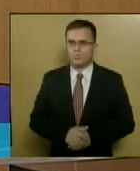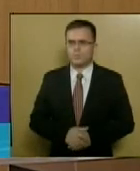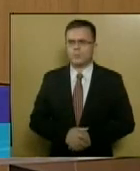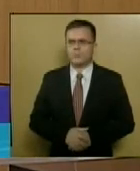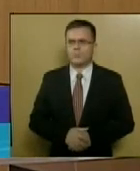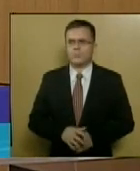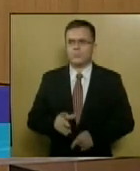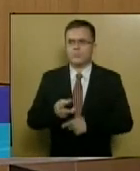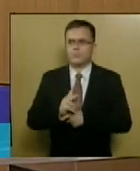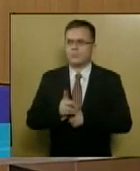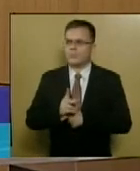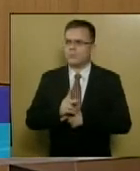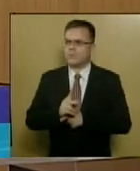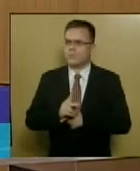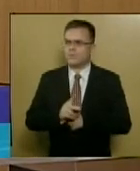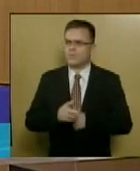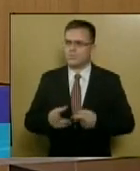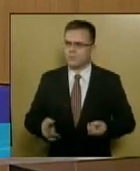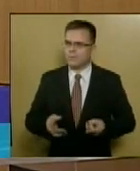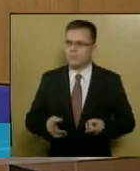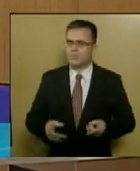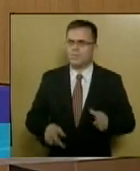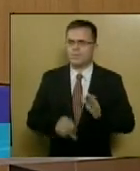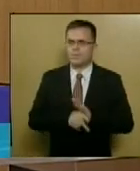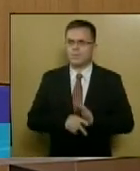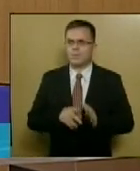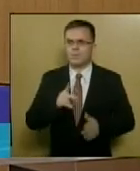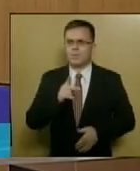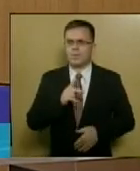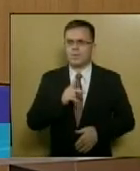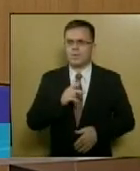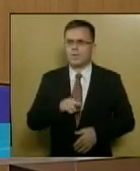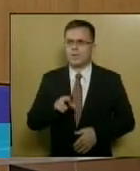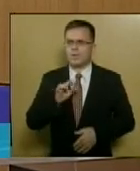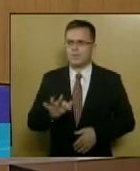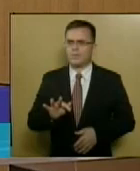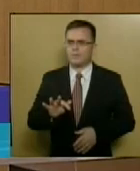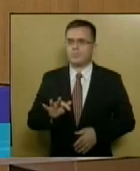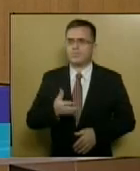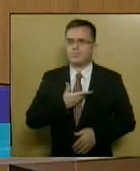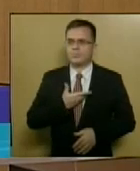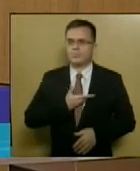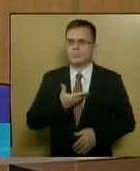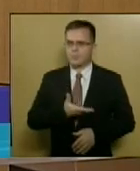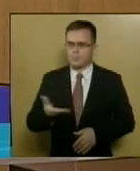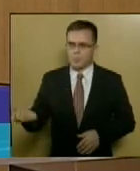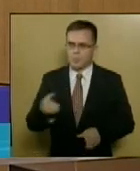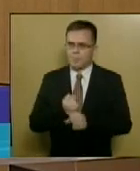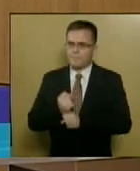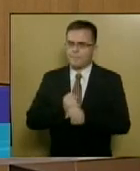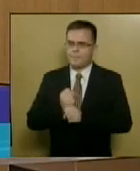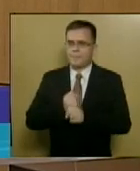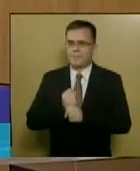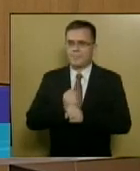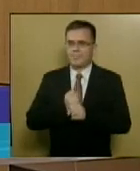inspetor Robson César Feitosa, superintendente da PRF, colega de longas datas,